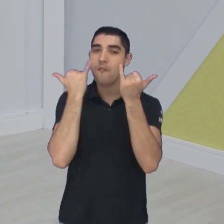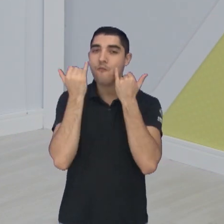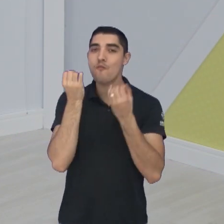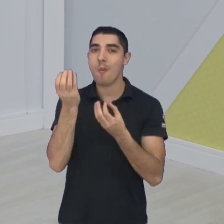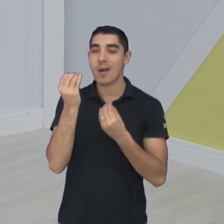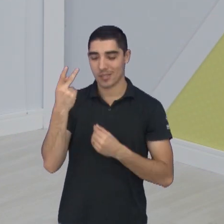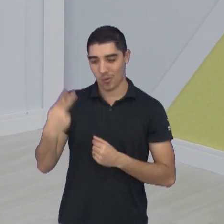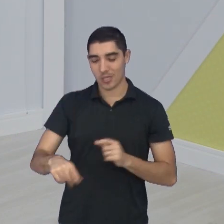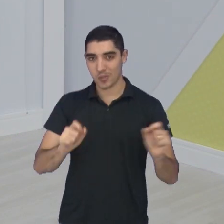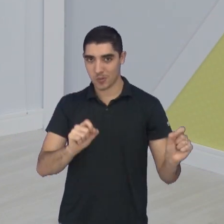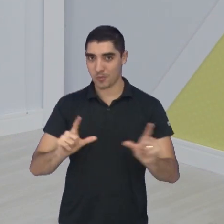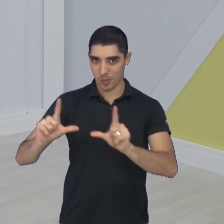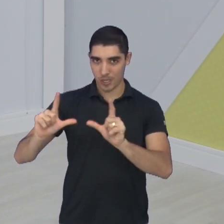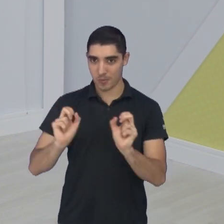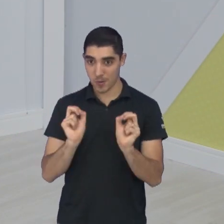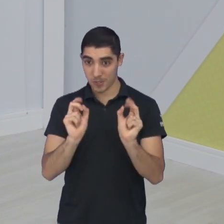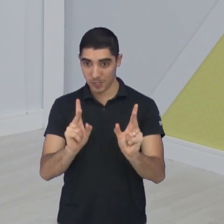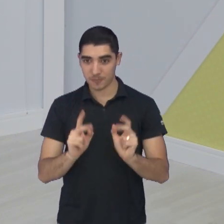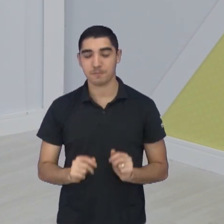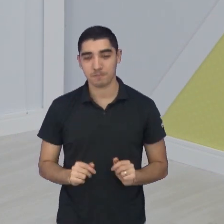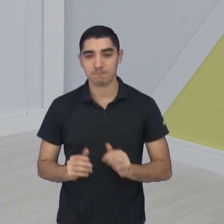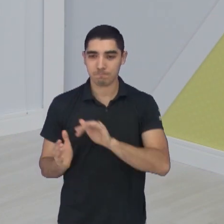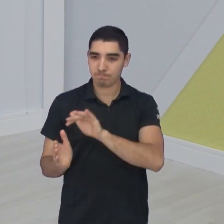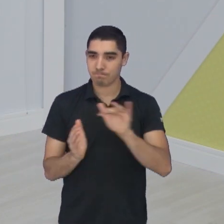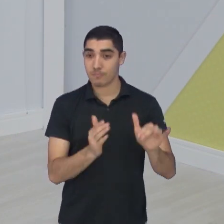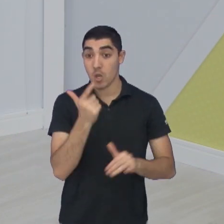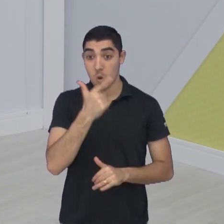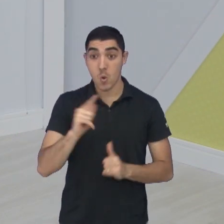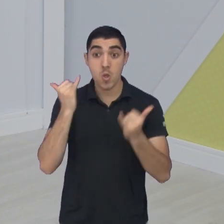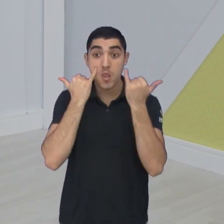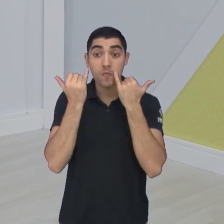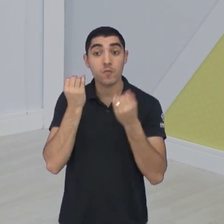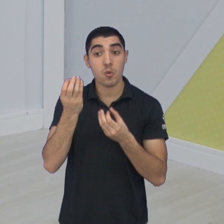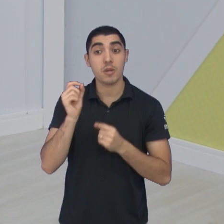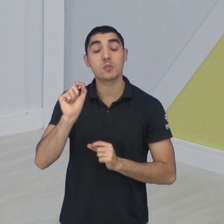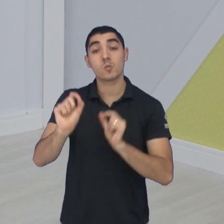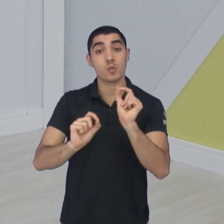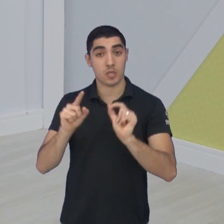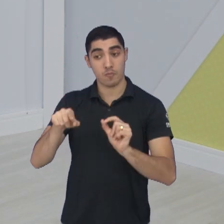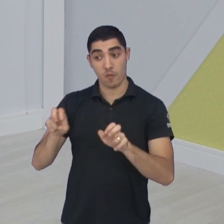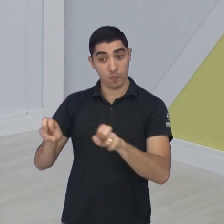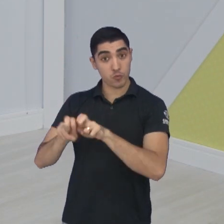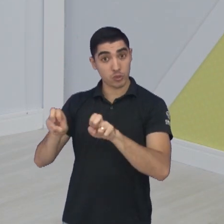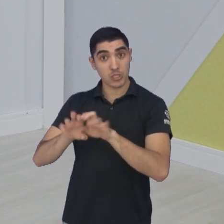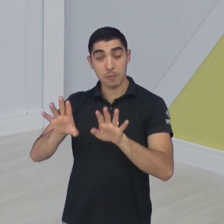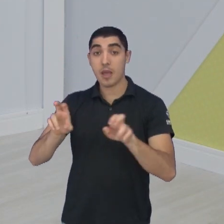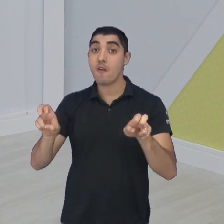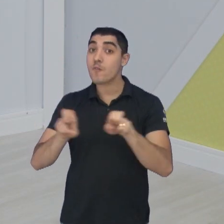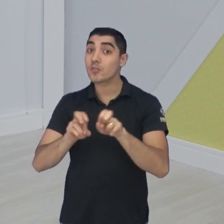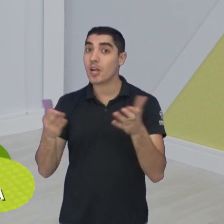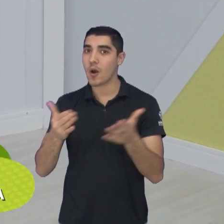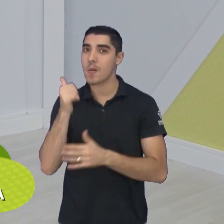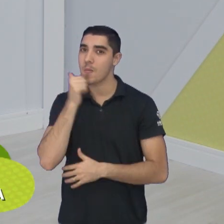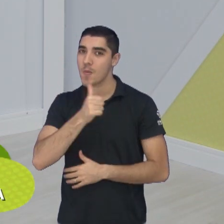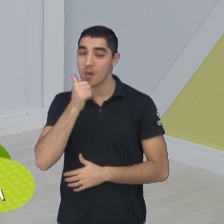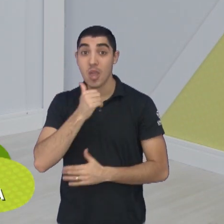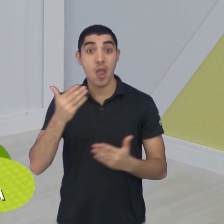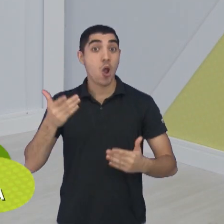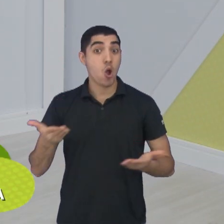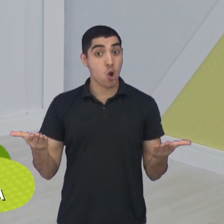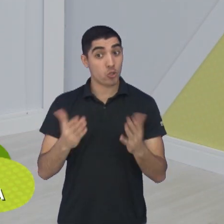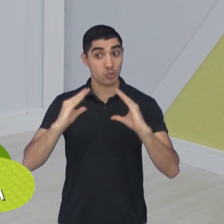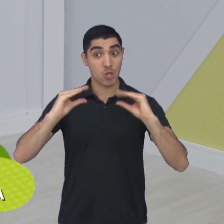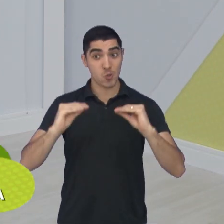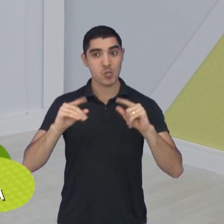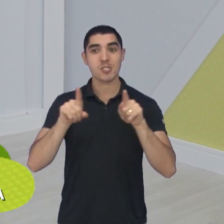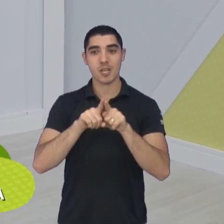você aqui dentro do Hora do Esporte, tá certo? Bruna, olha só, ainda no assunto futsal, o São José Futsal feminino entra em quadra hoje à noite